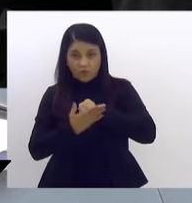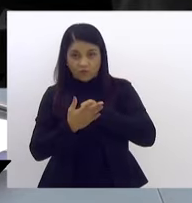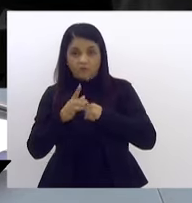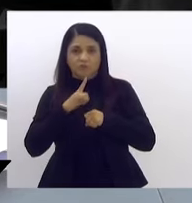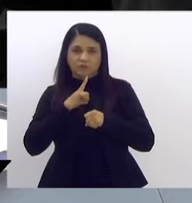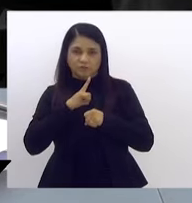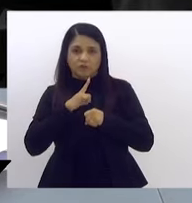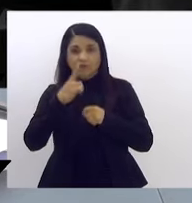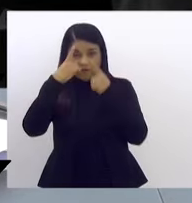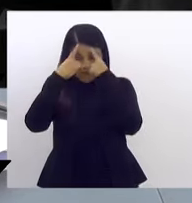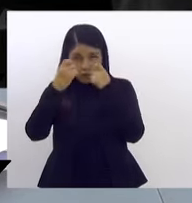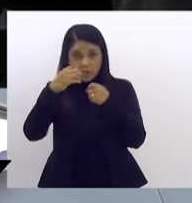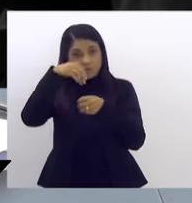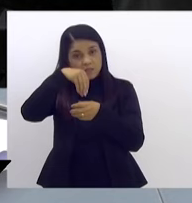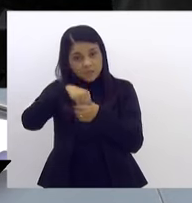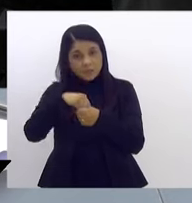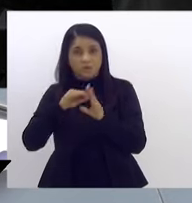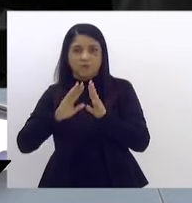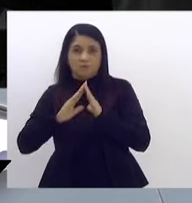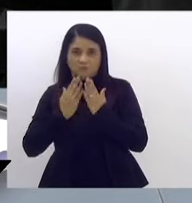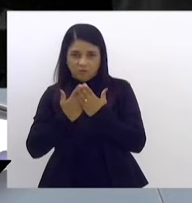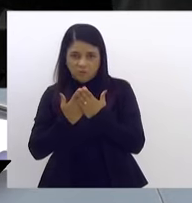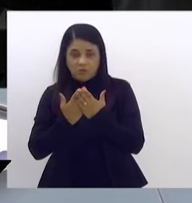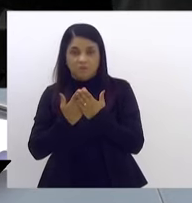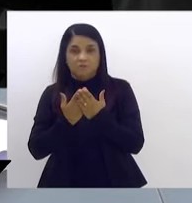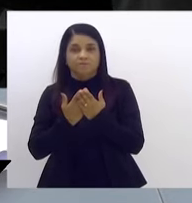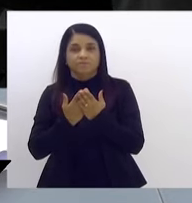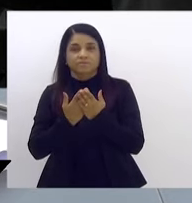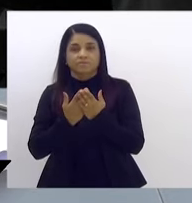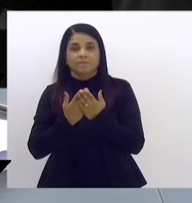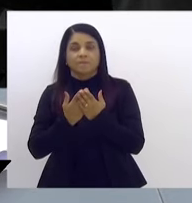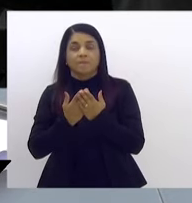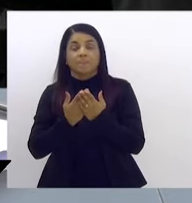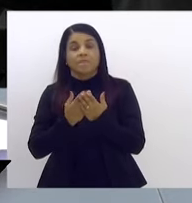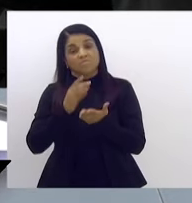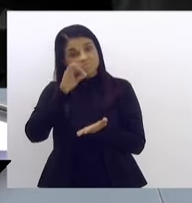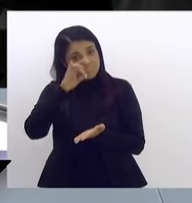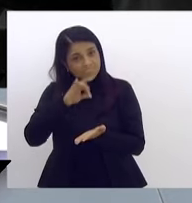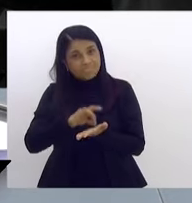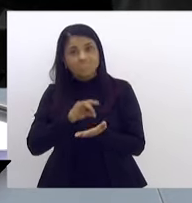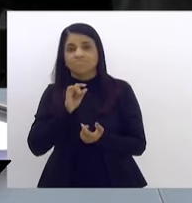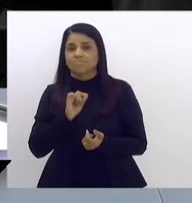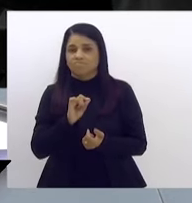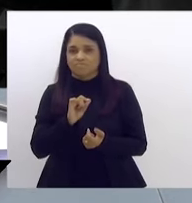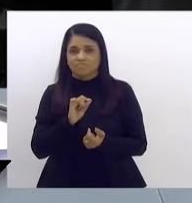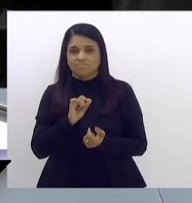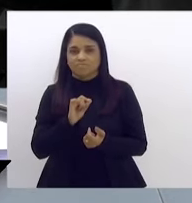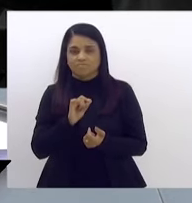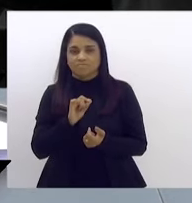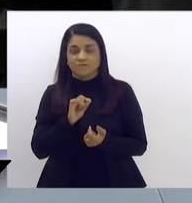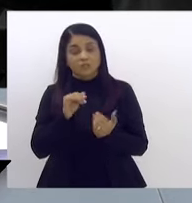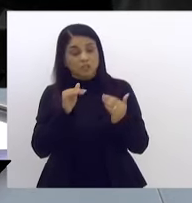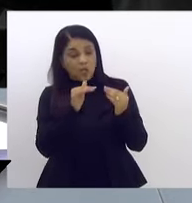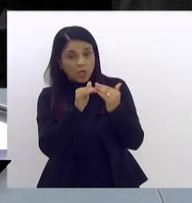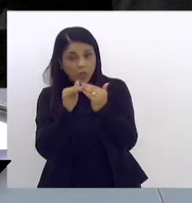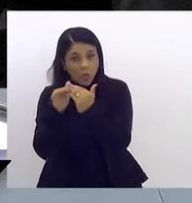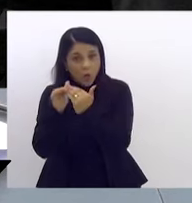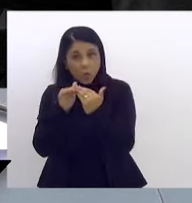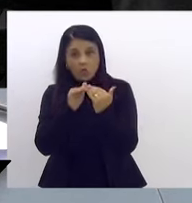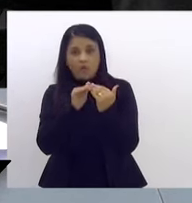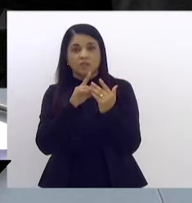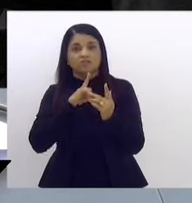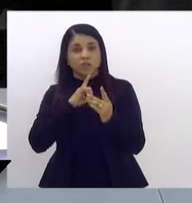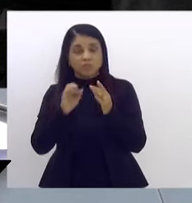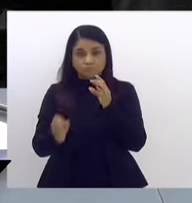da violência nas escolas né que no fundo no fundo é o que tá querendo ser abordado aqui então já existe